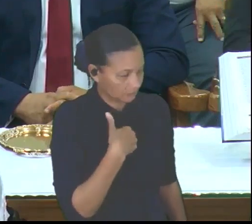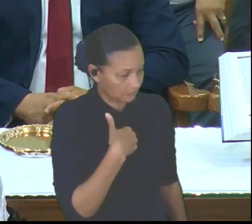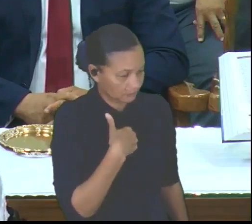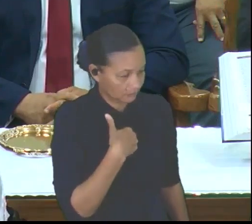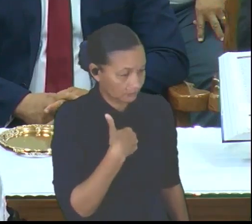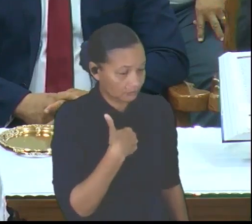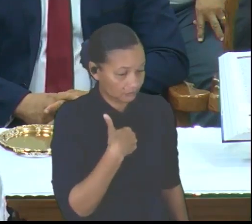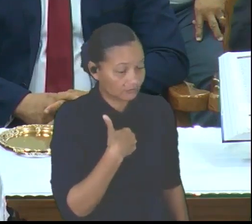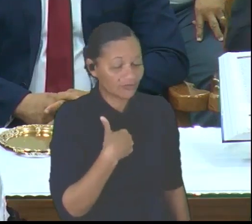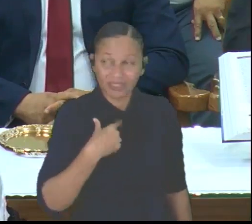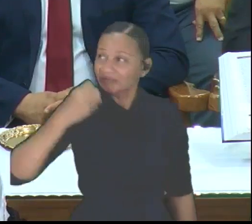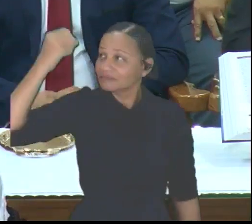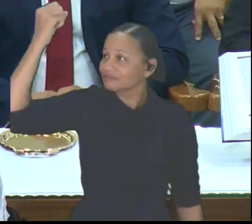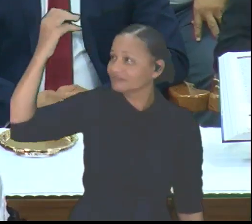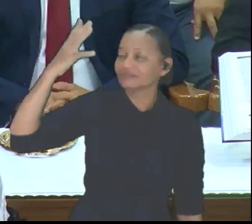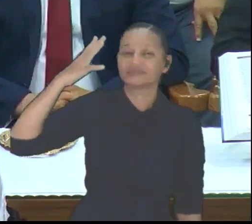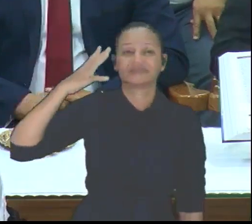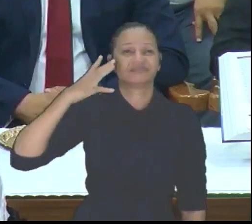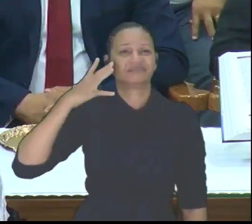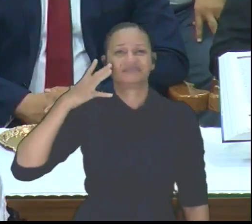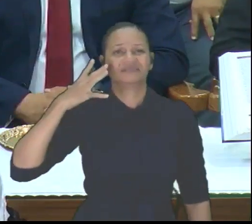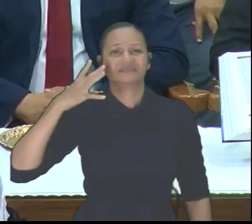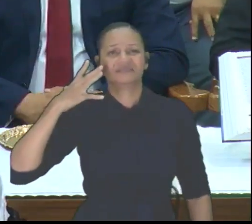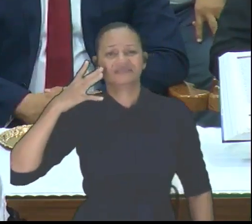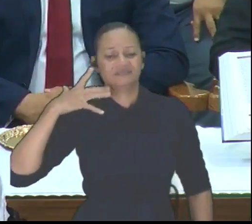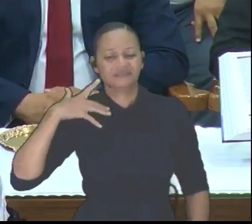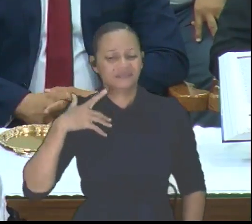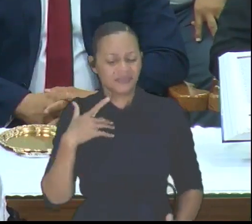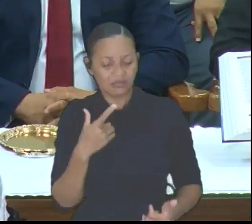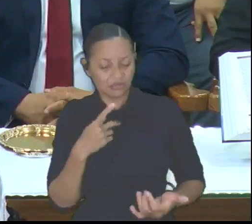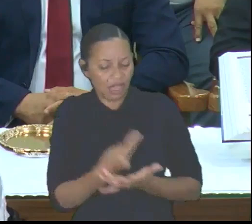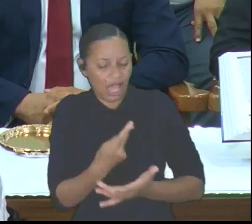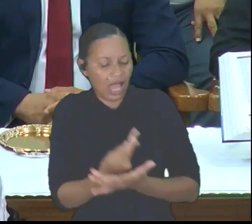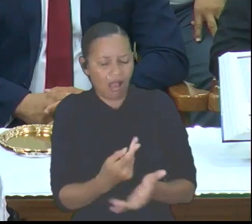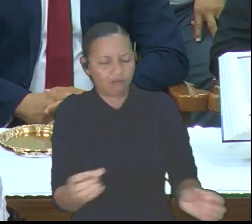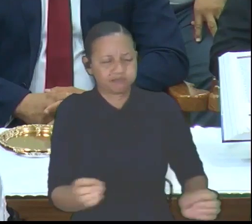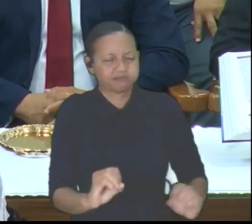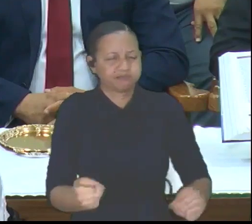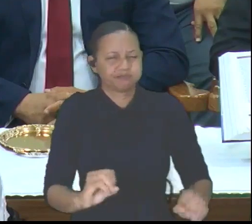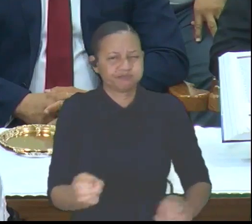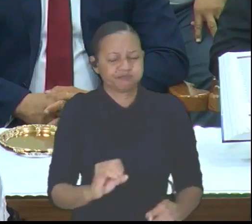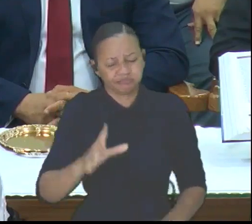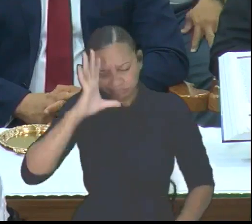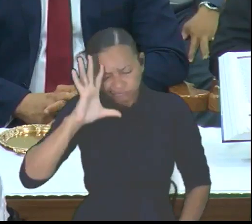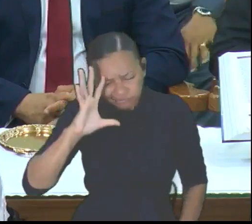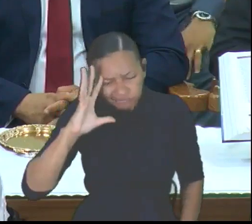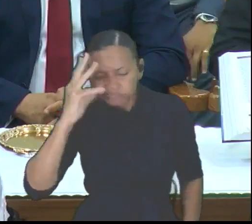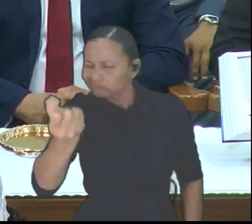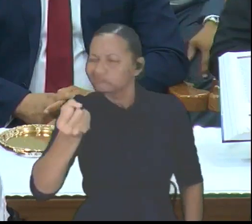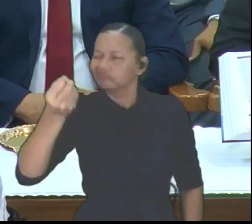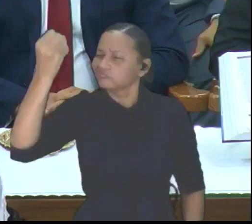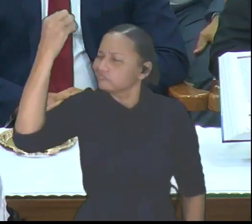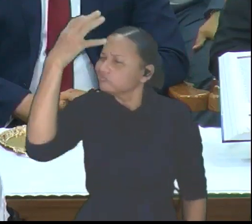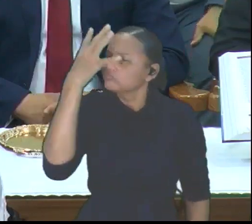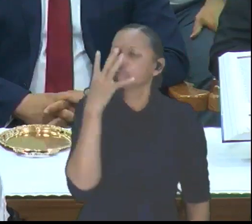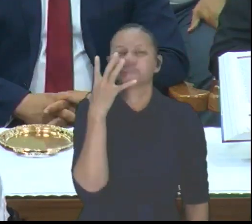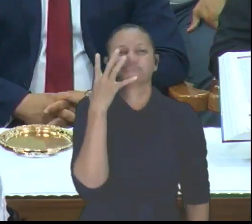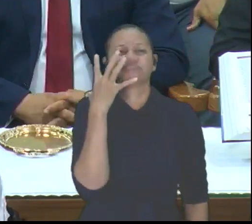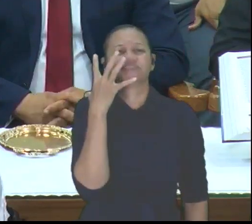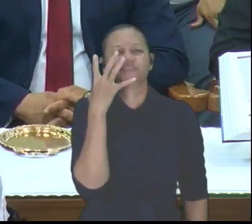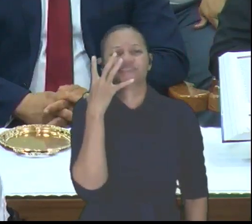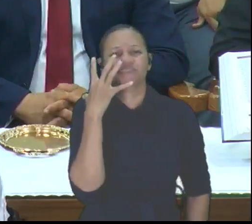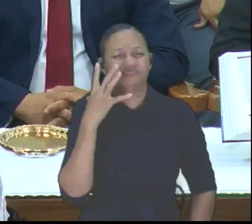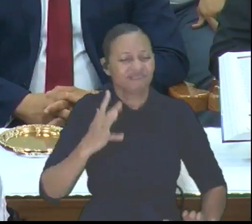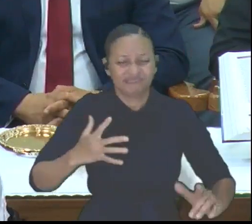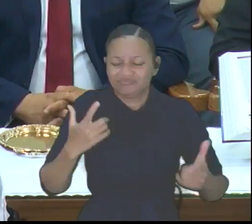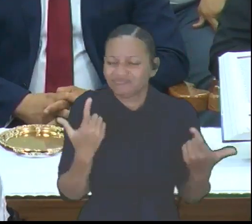quem anda na luz não tem como tropeçar. Aquele que decide andar na luz, ele